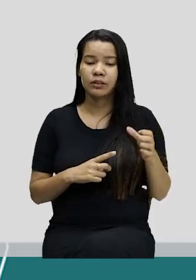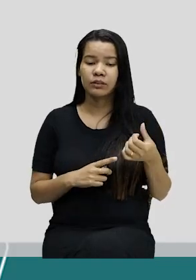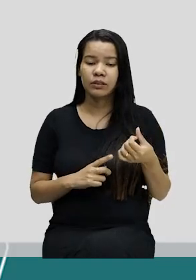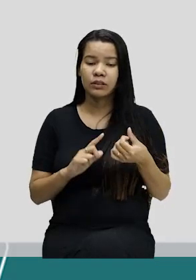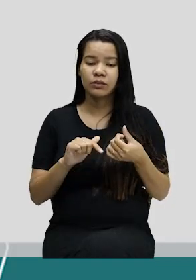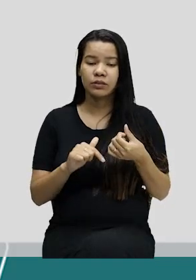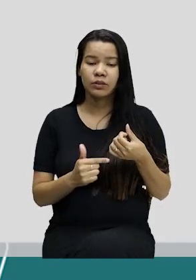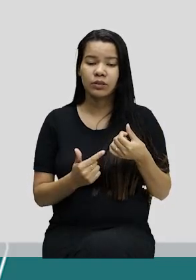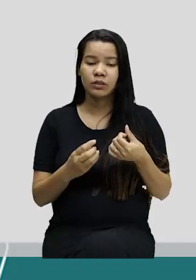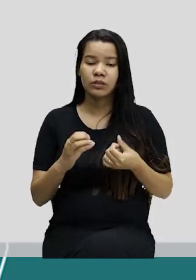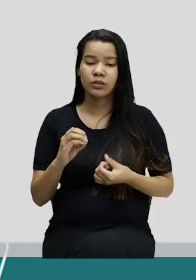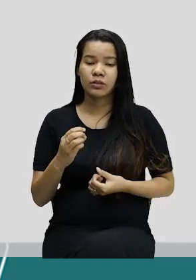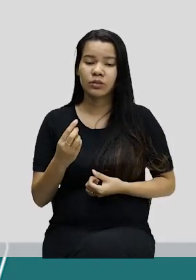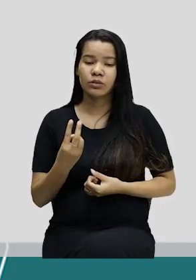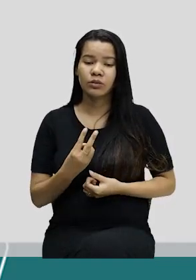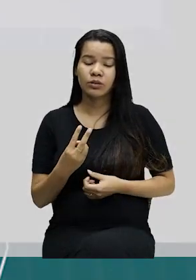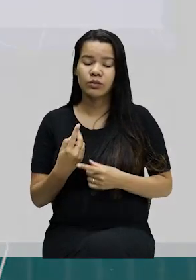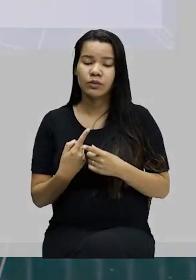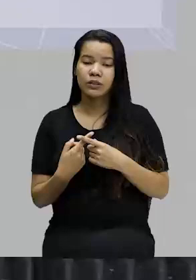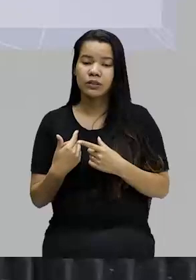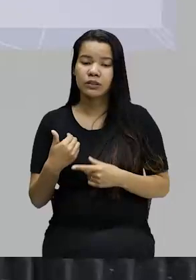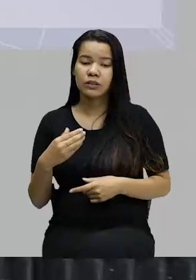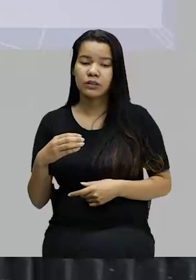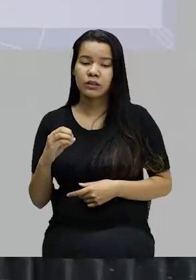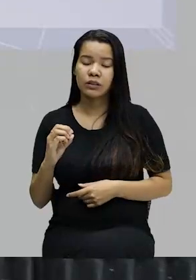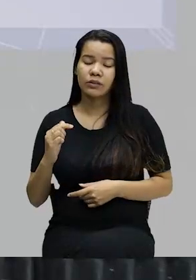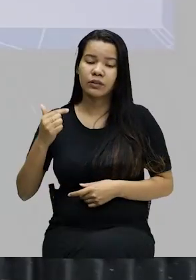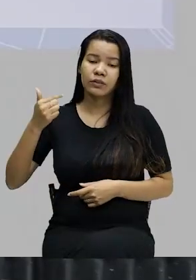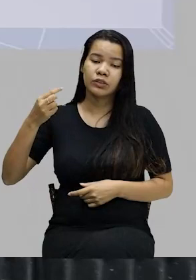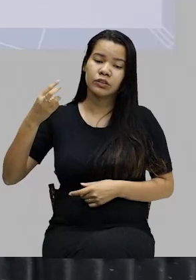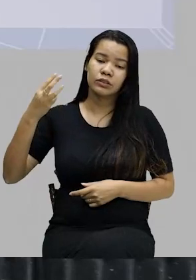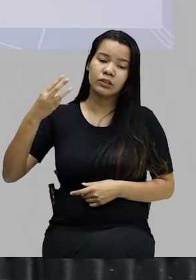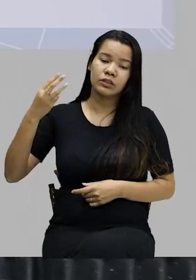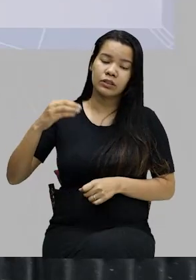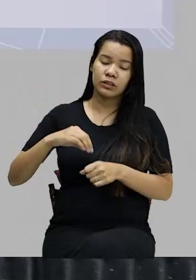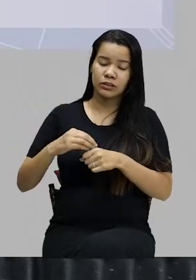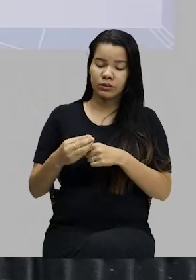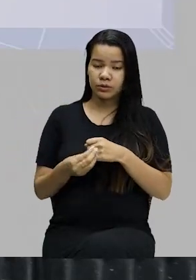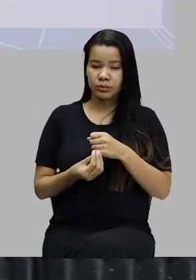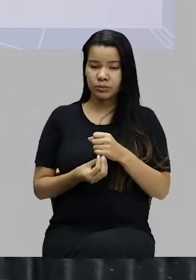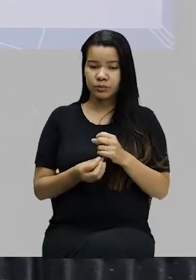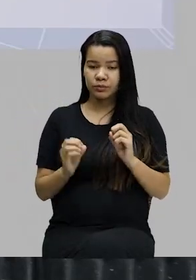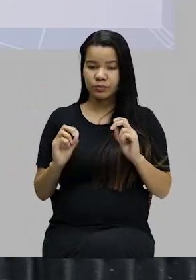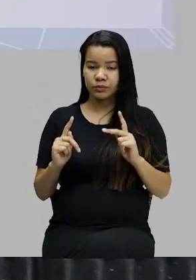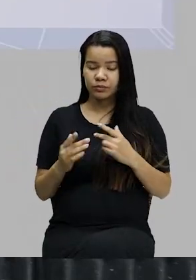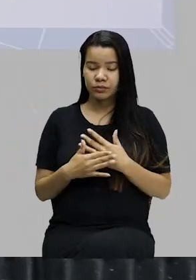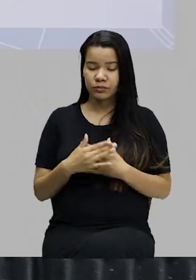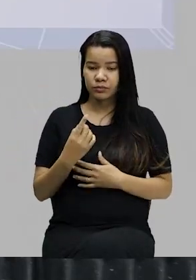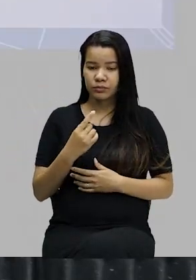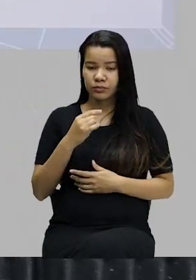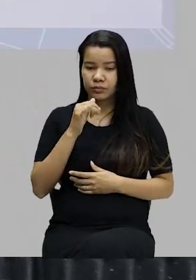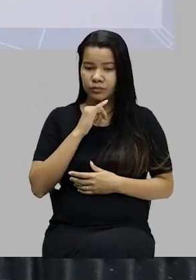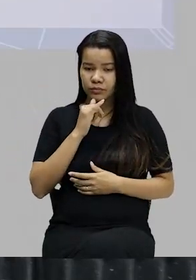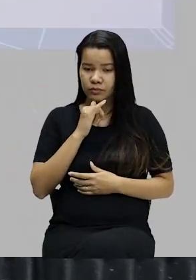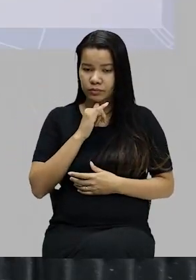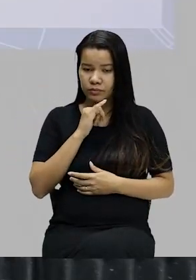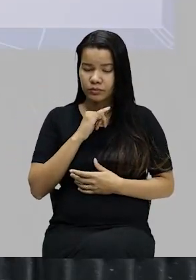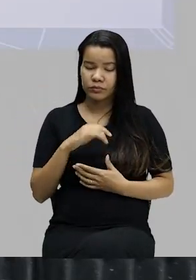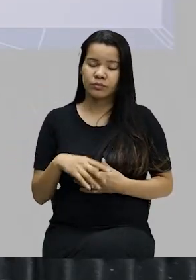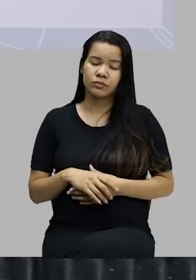6,02 vezes 10 elevado a 23 átomos, ok? Mais um exemplo, o átomo